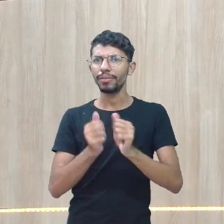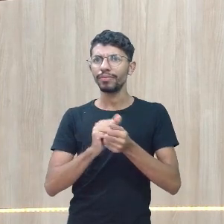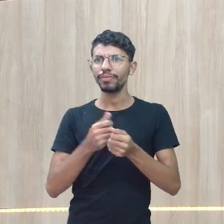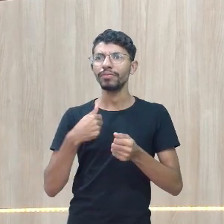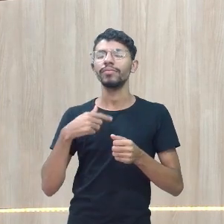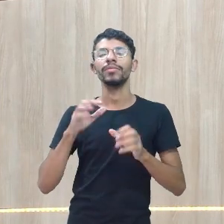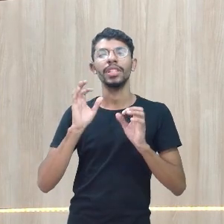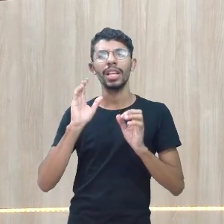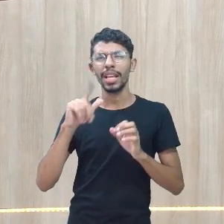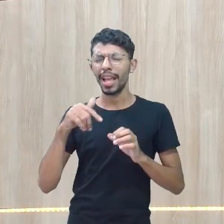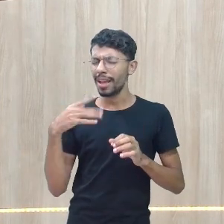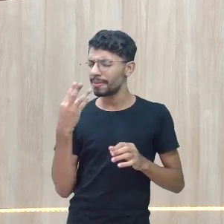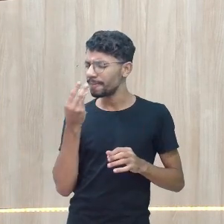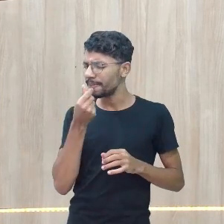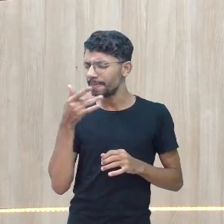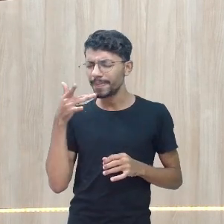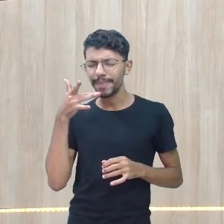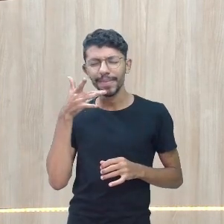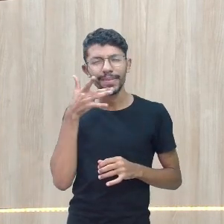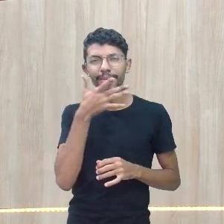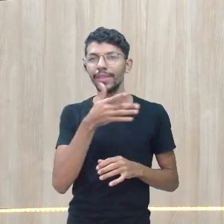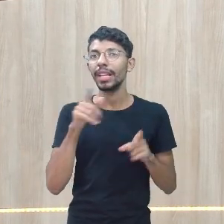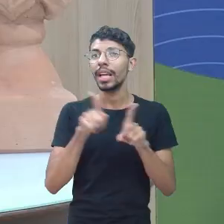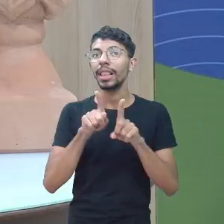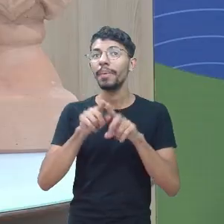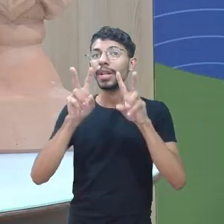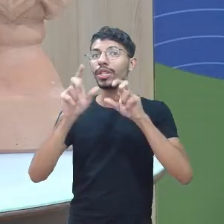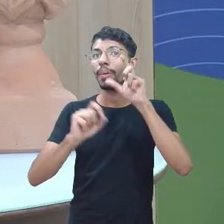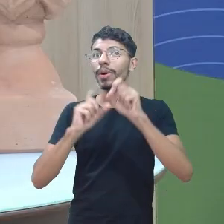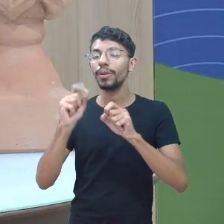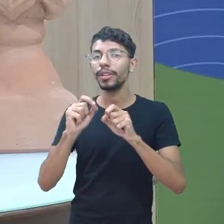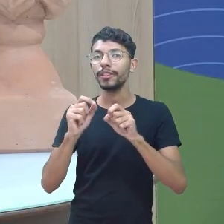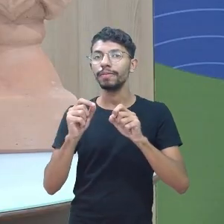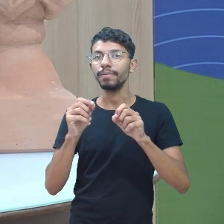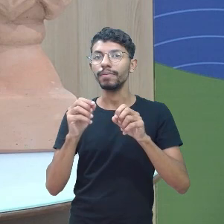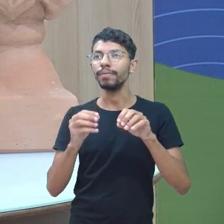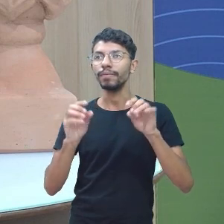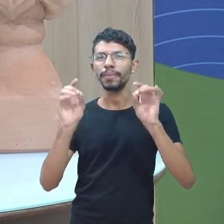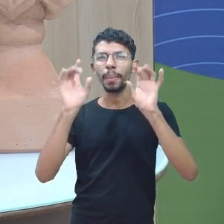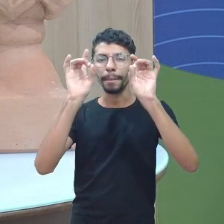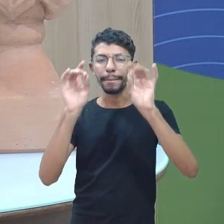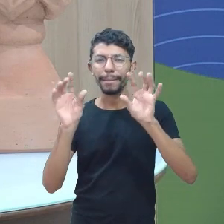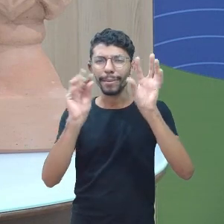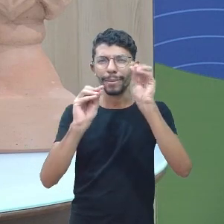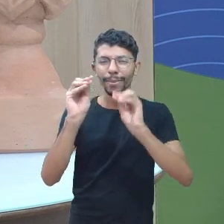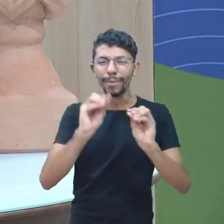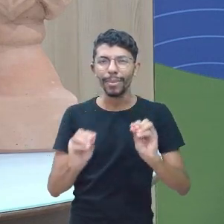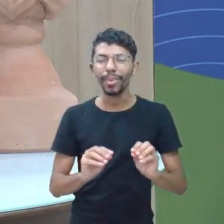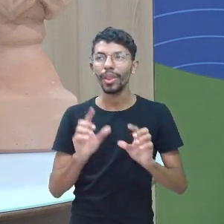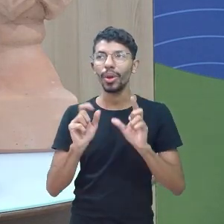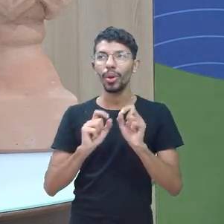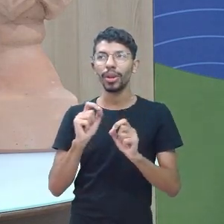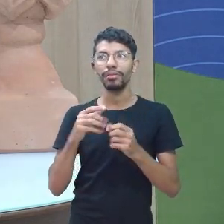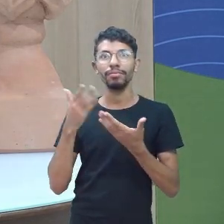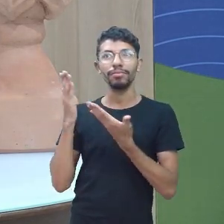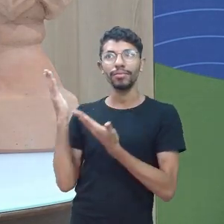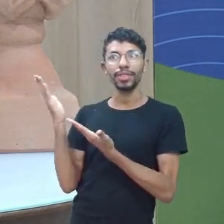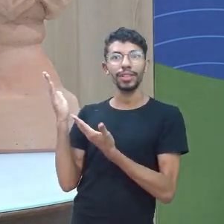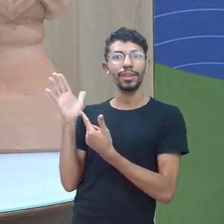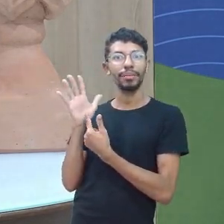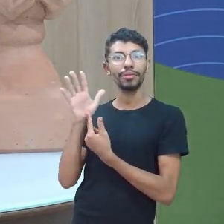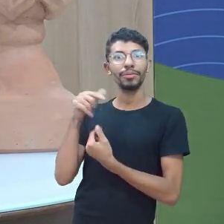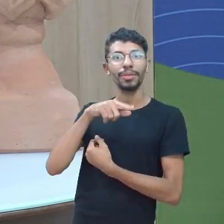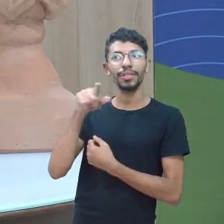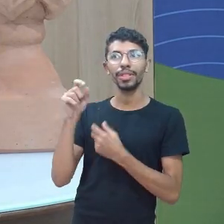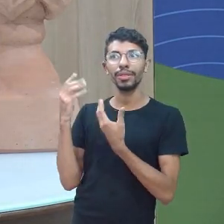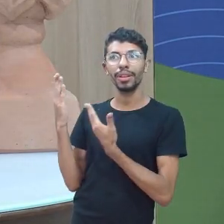eu vou dizer também na questão da decoração. E eu trouxe para vocês, como a gente está falando do cotidiano, essa garrafinha aqui.